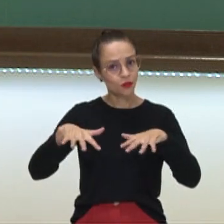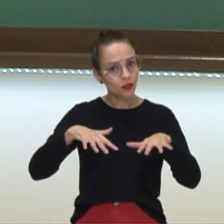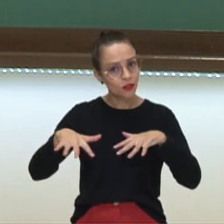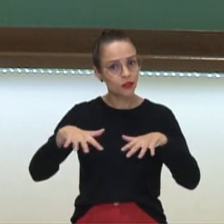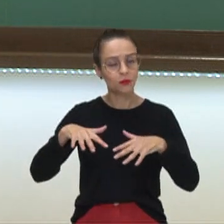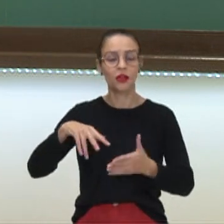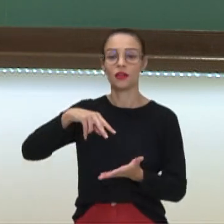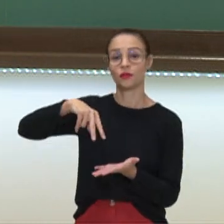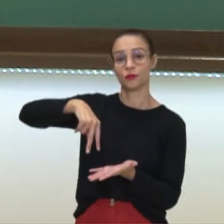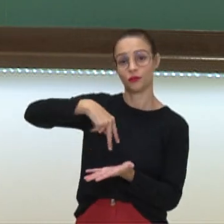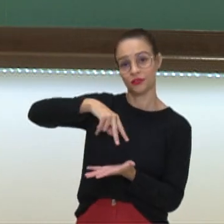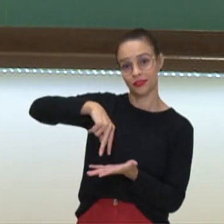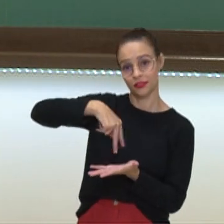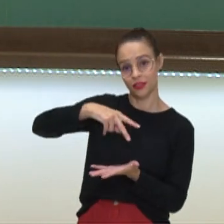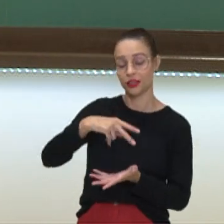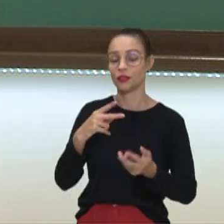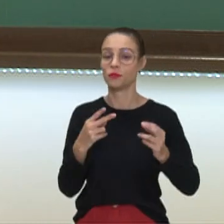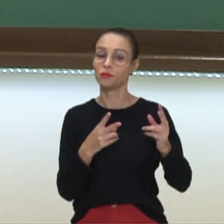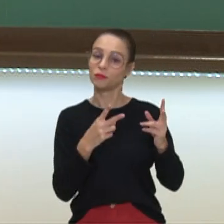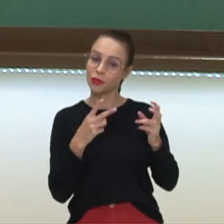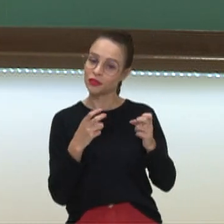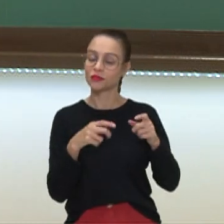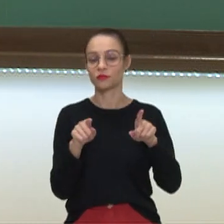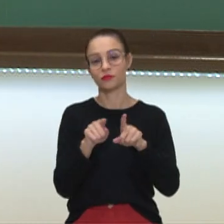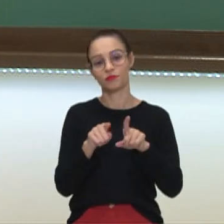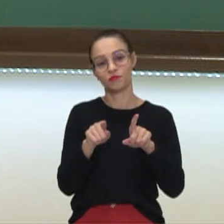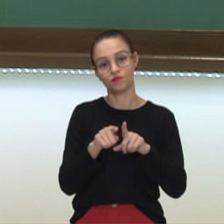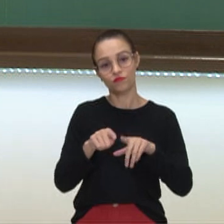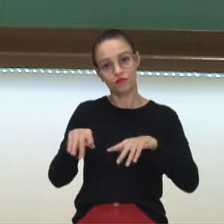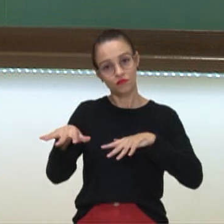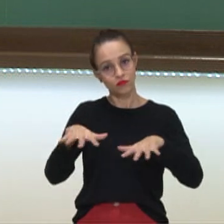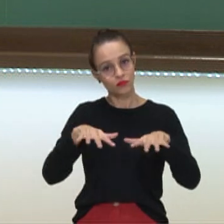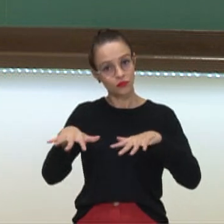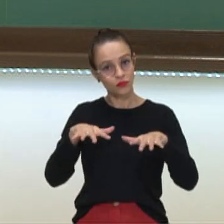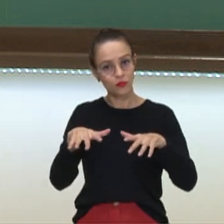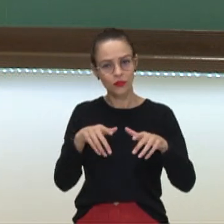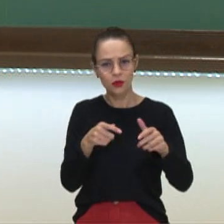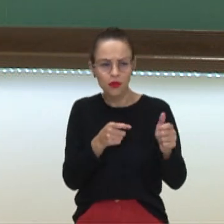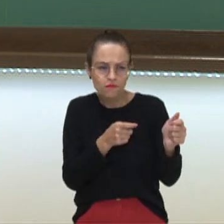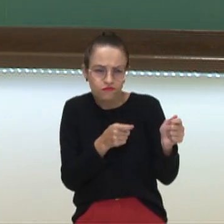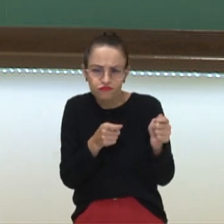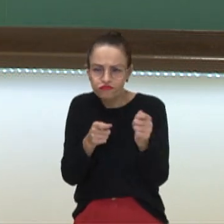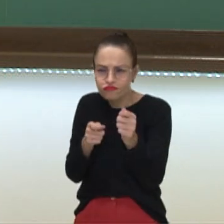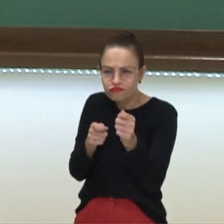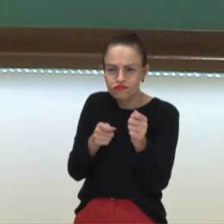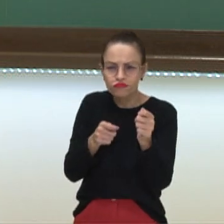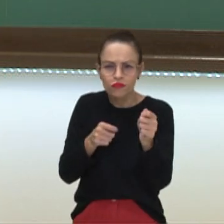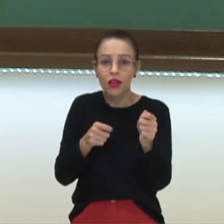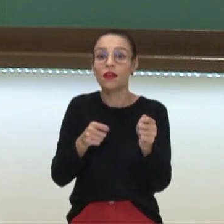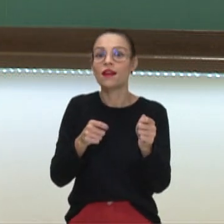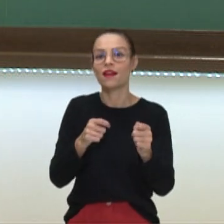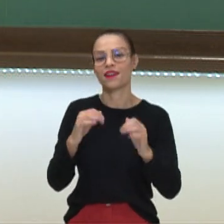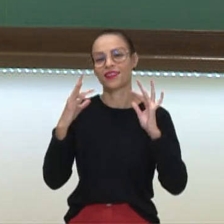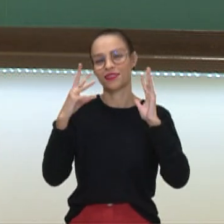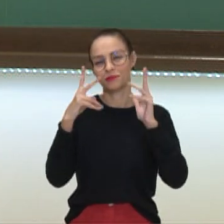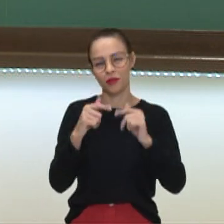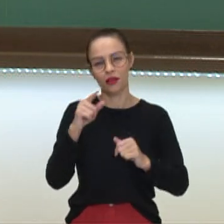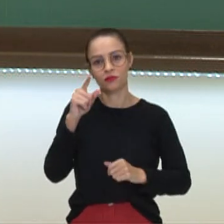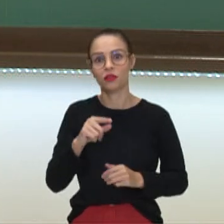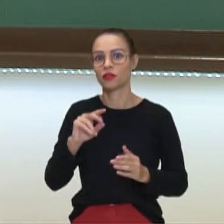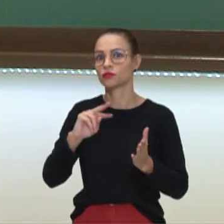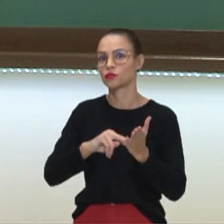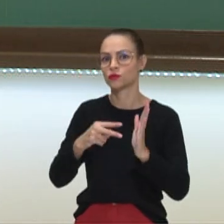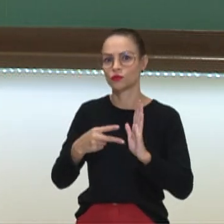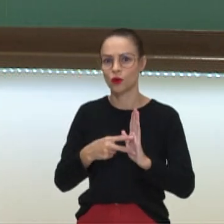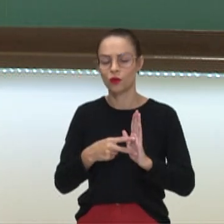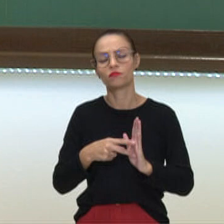movimento dançado, a gente consegue perceber também o movimento de caça, né? Que é uma questão de sobrevivência, né? Se aproximar